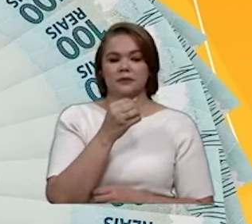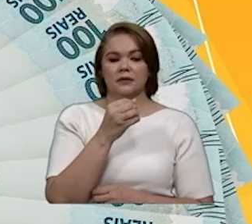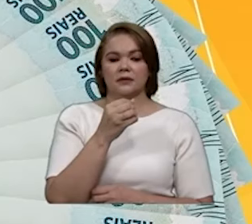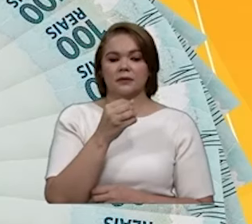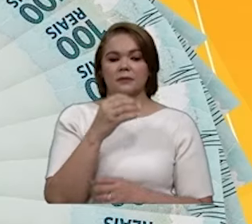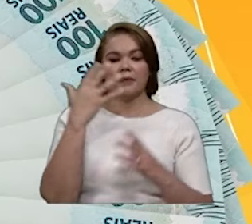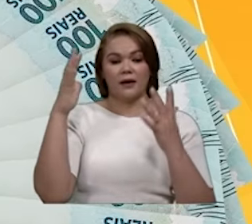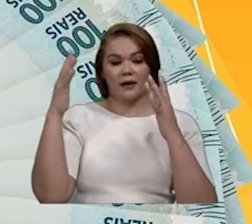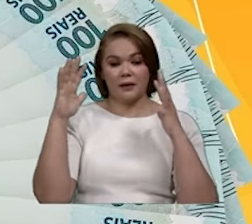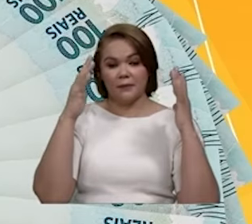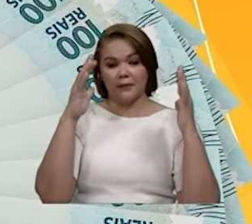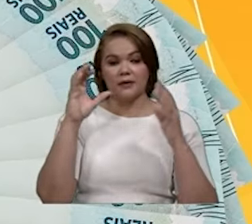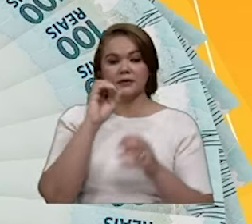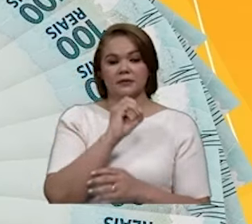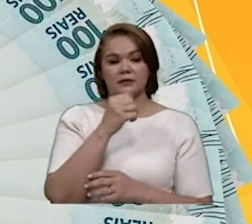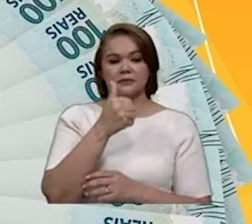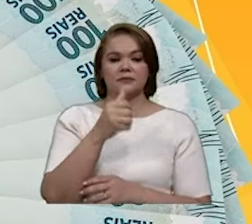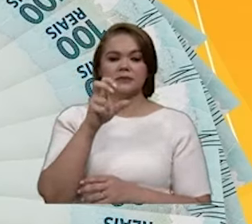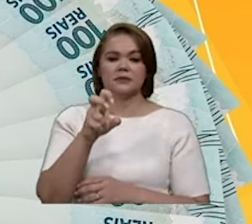Parabéns,